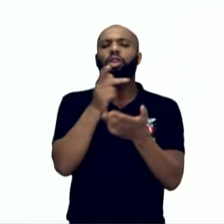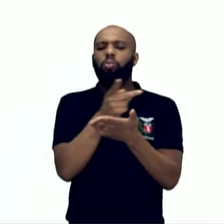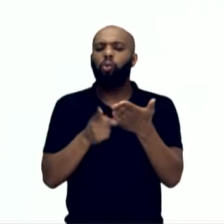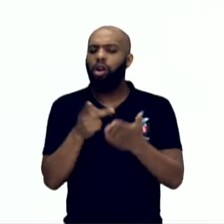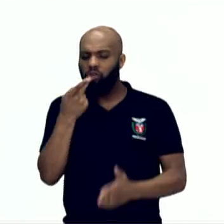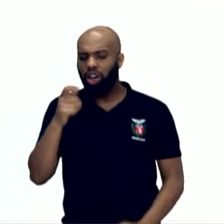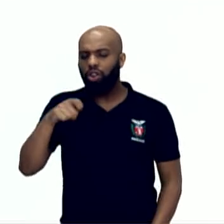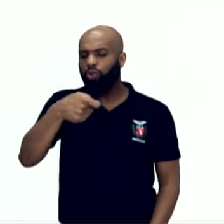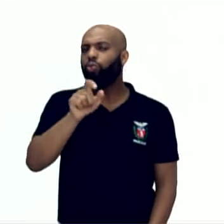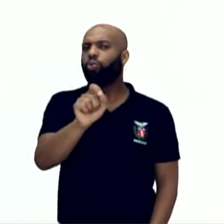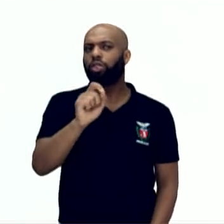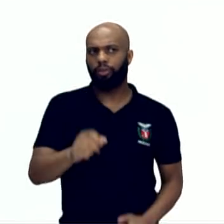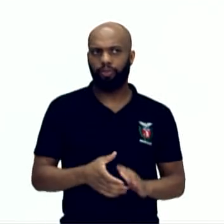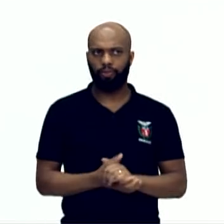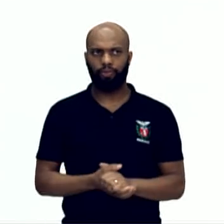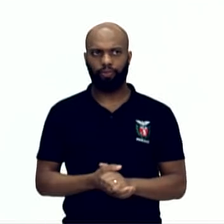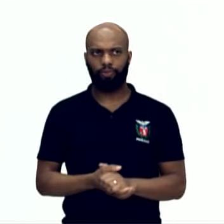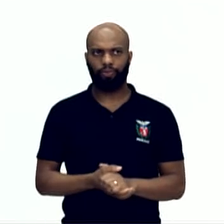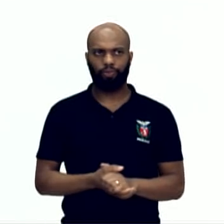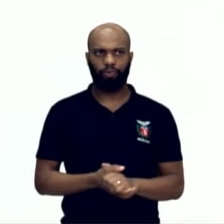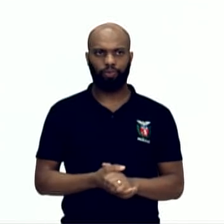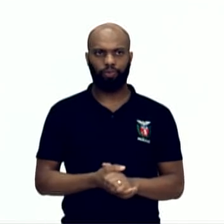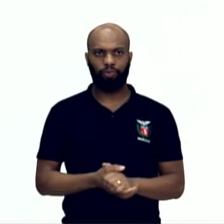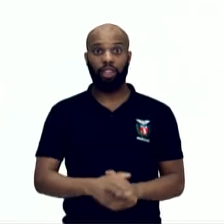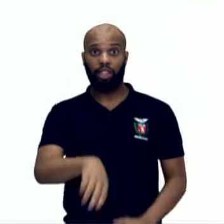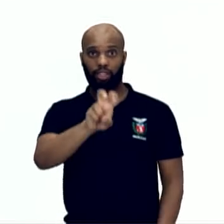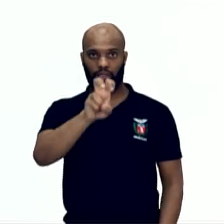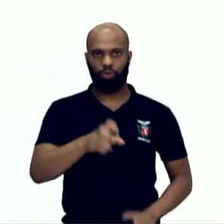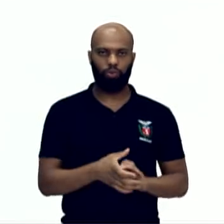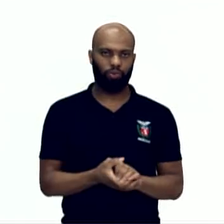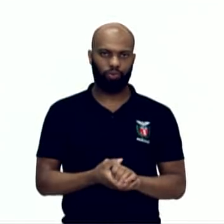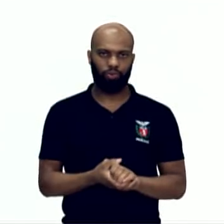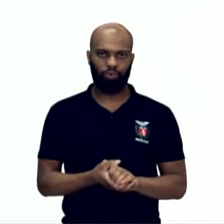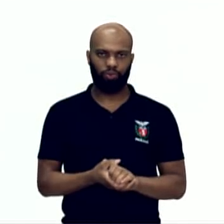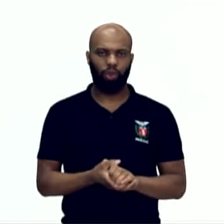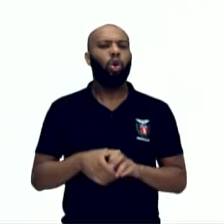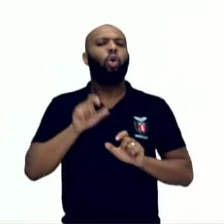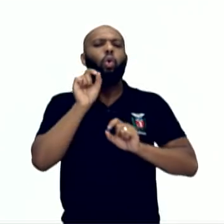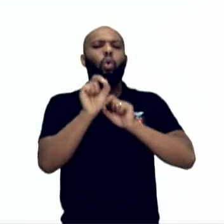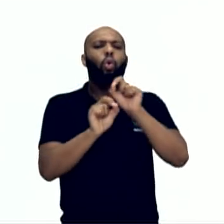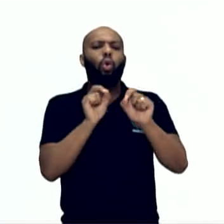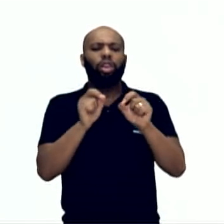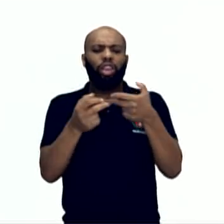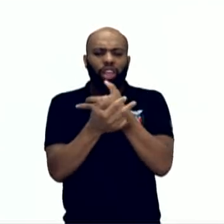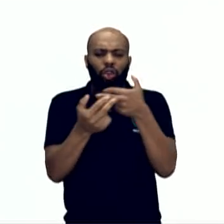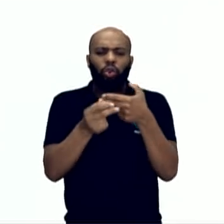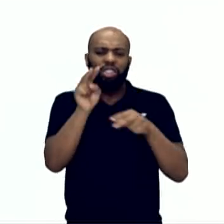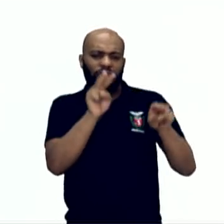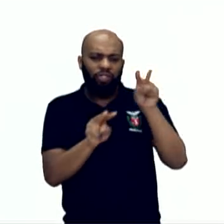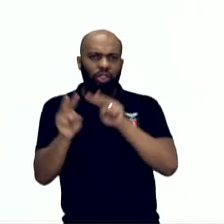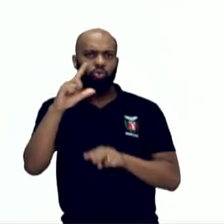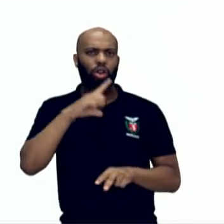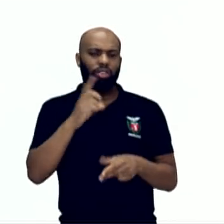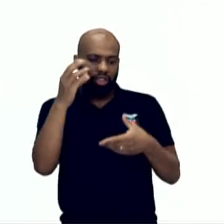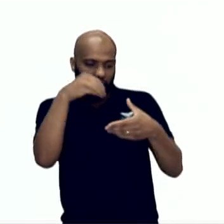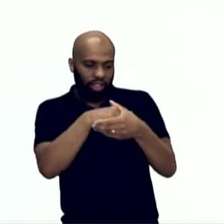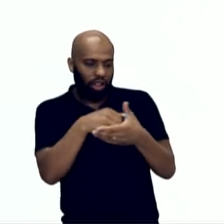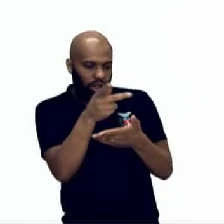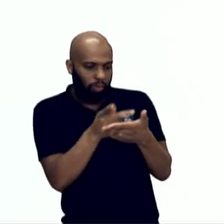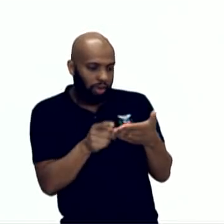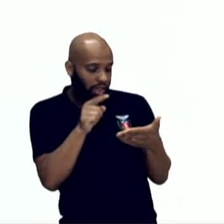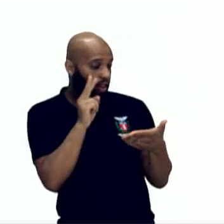poema trata. E que elemento visual que você consegue olhar